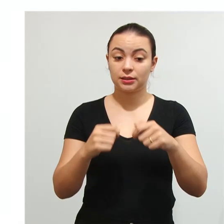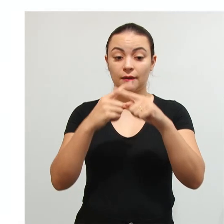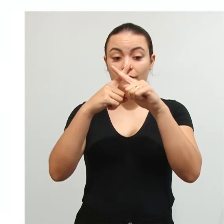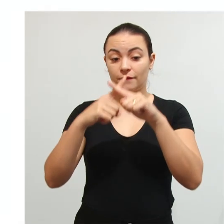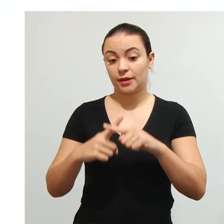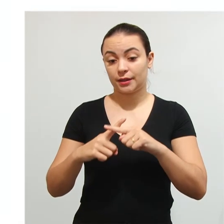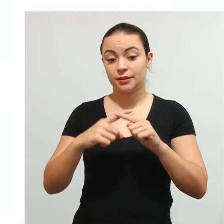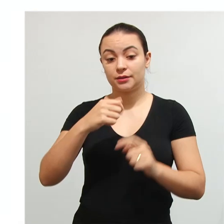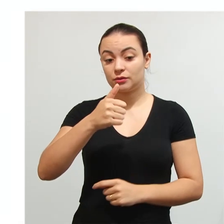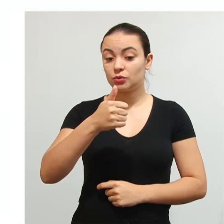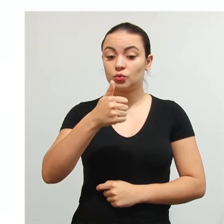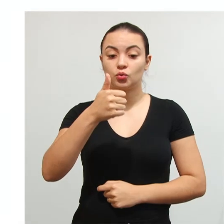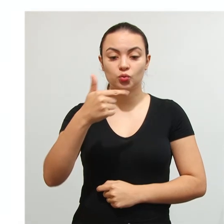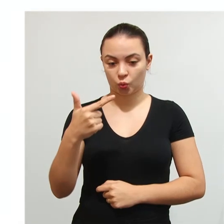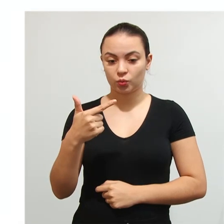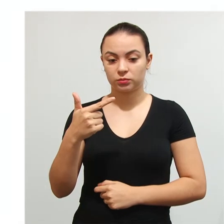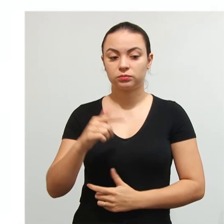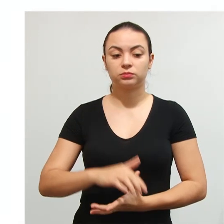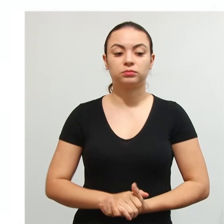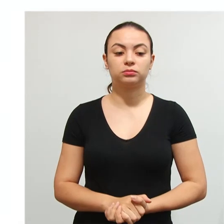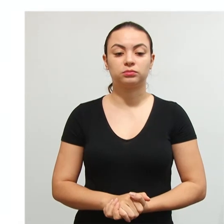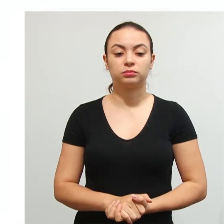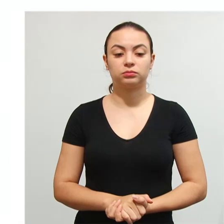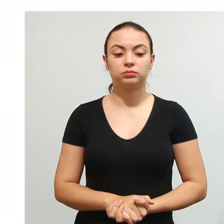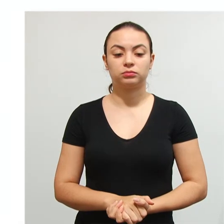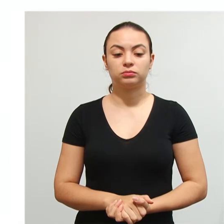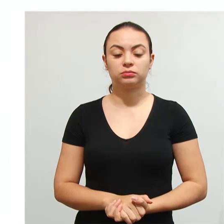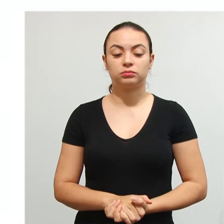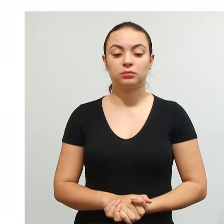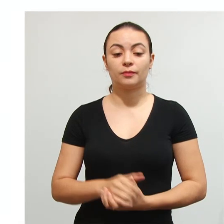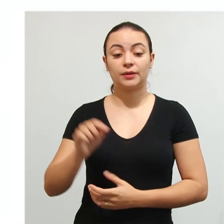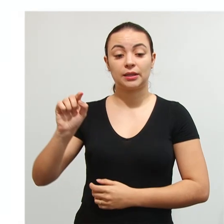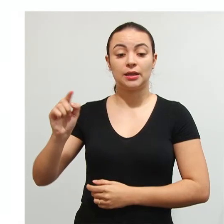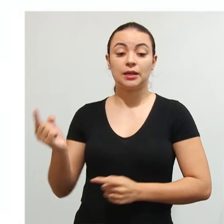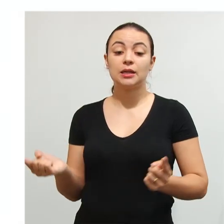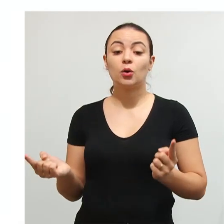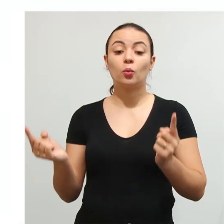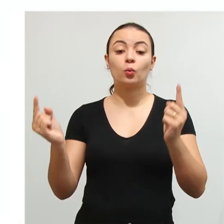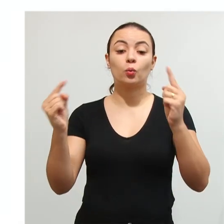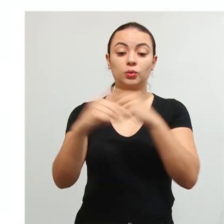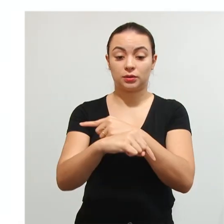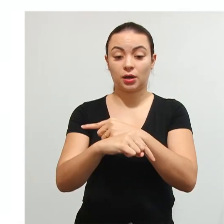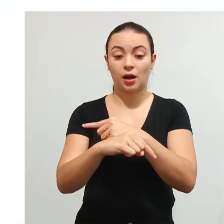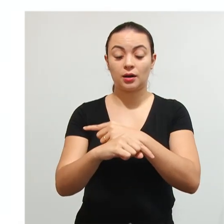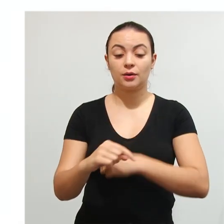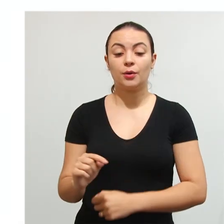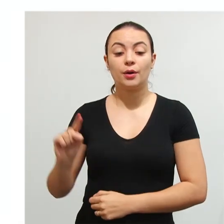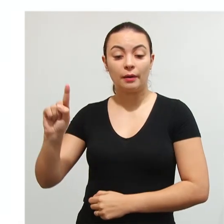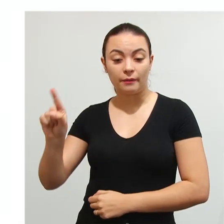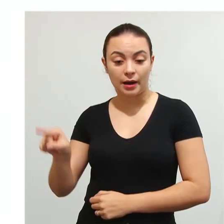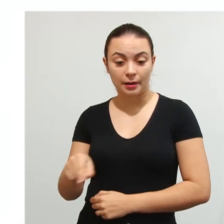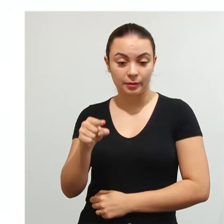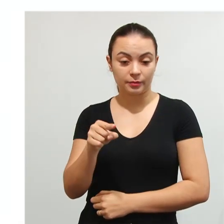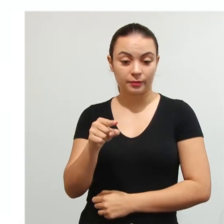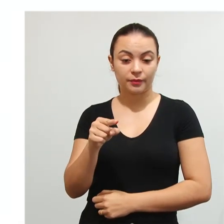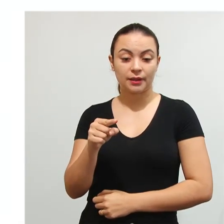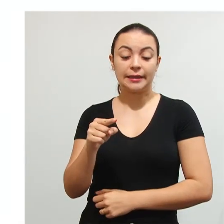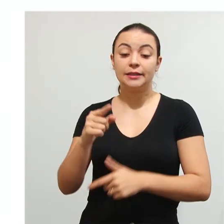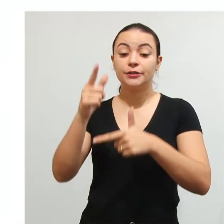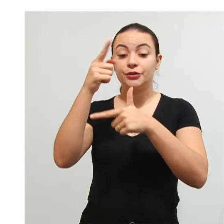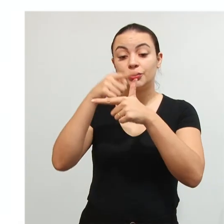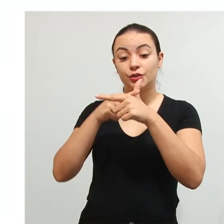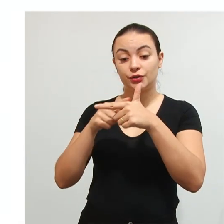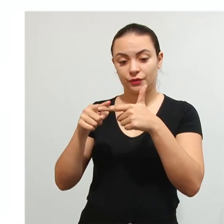a taxa eu processo contrário a gente faz uma divisão um mês é 30 dias então um mês precisa